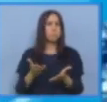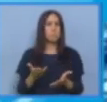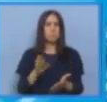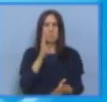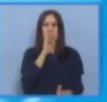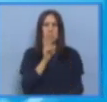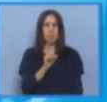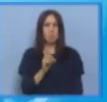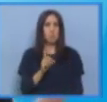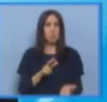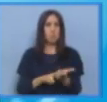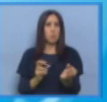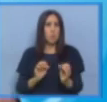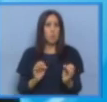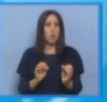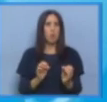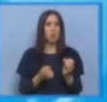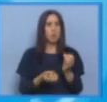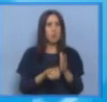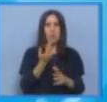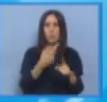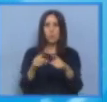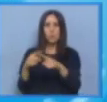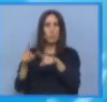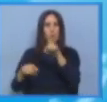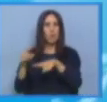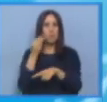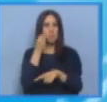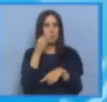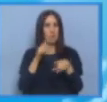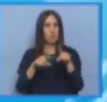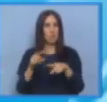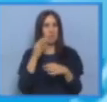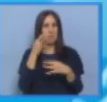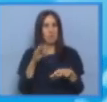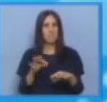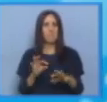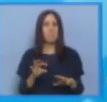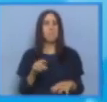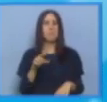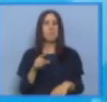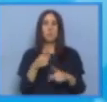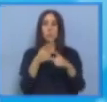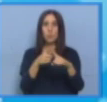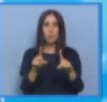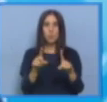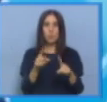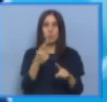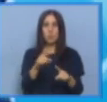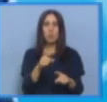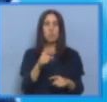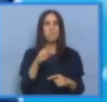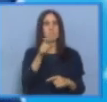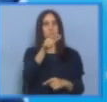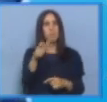teria muita razão a questão do criado, a diversidade, até a nível natural, etc. E eu penso que as diferenças podem ajudar cada uma das